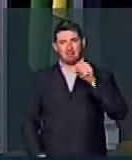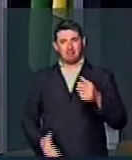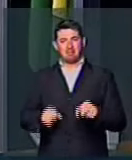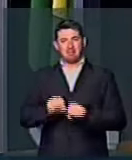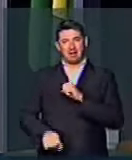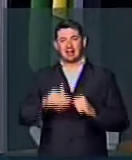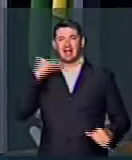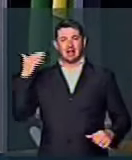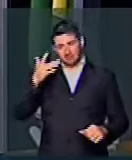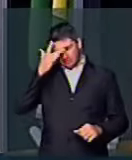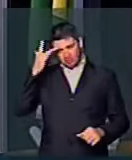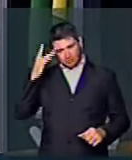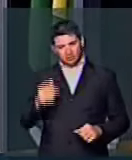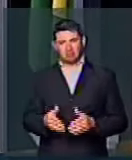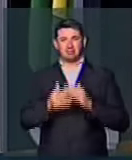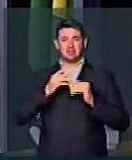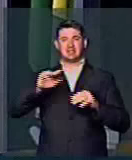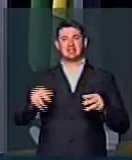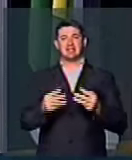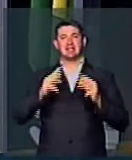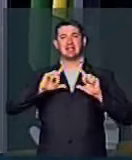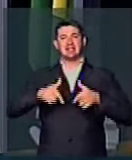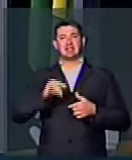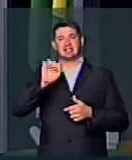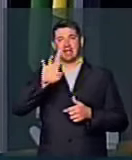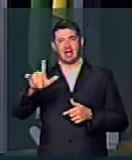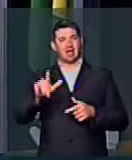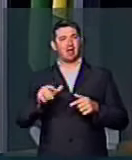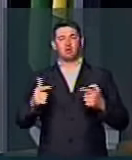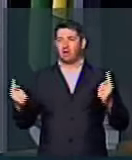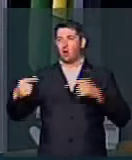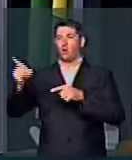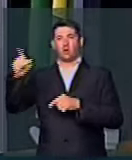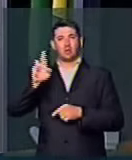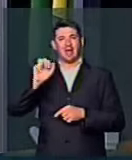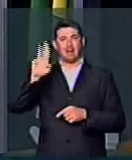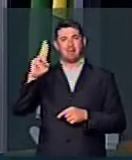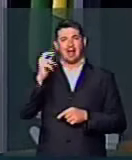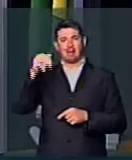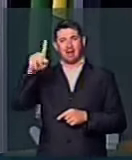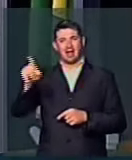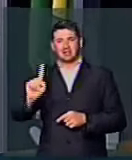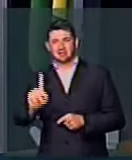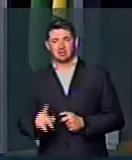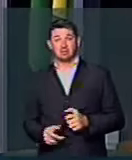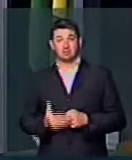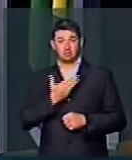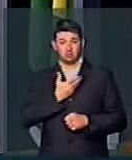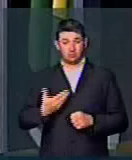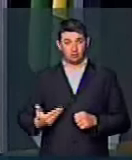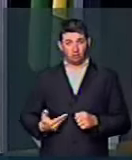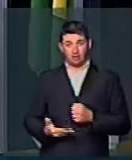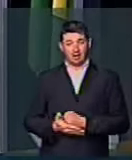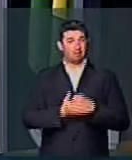decapitadores, pedindo aí que Israel não reaja aos ataques ao Hamas. O governo brasileiro apoiando o governo